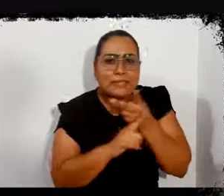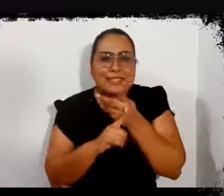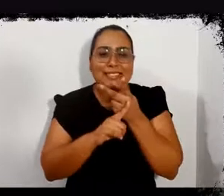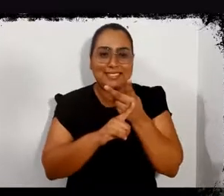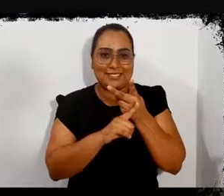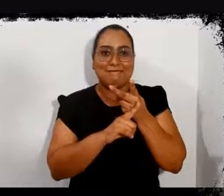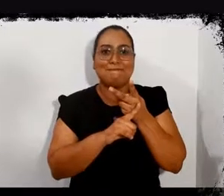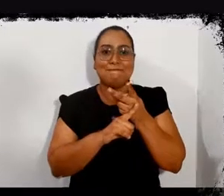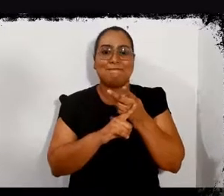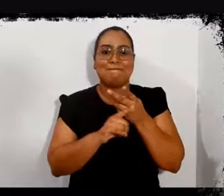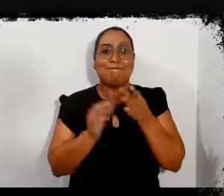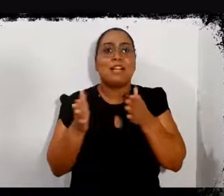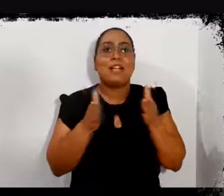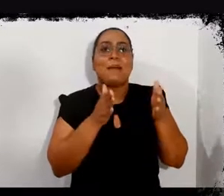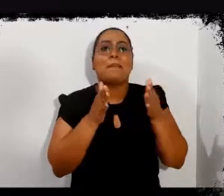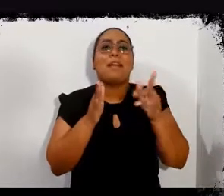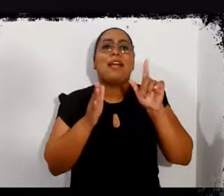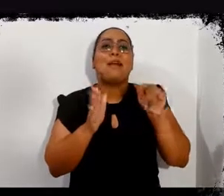labirinto tem um centro.